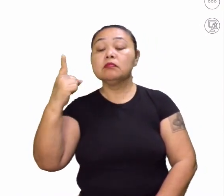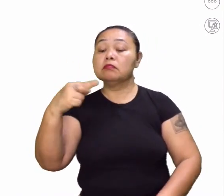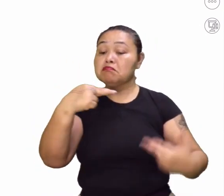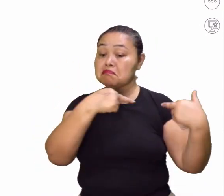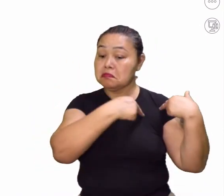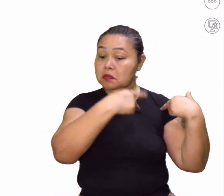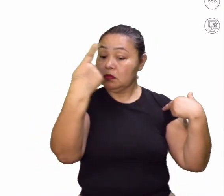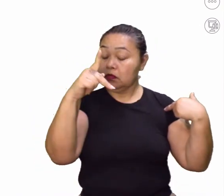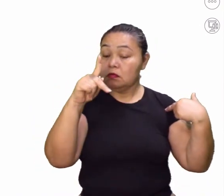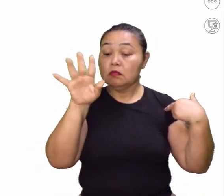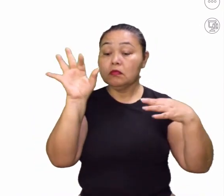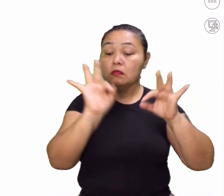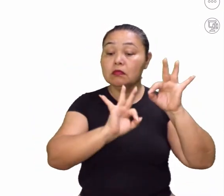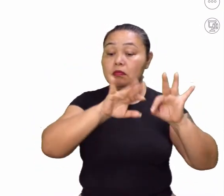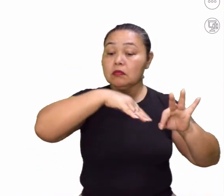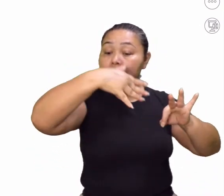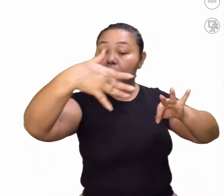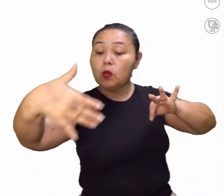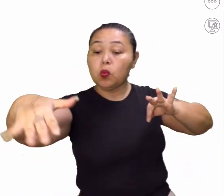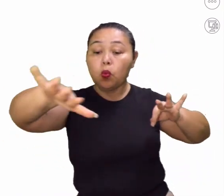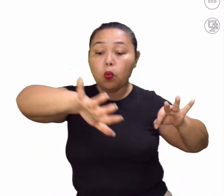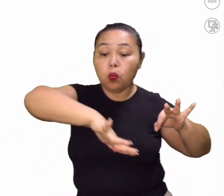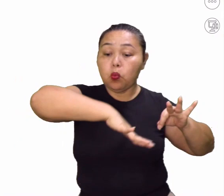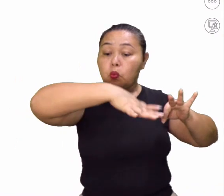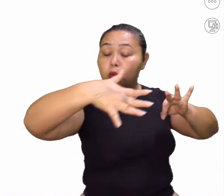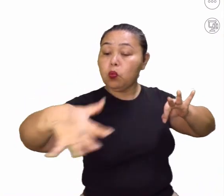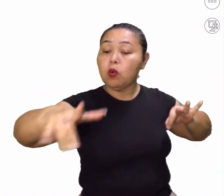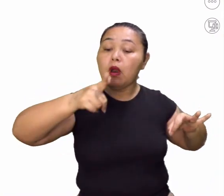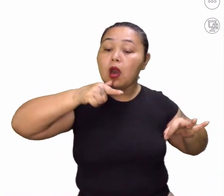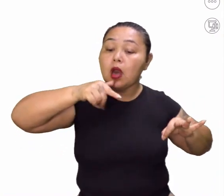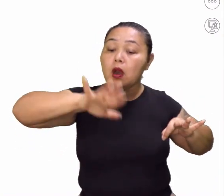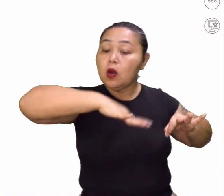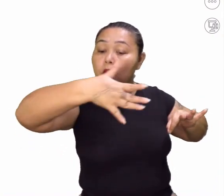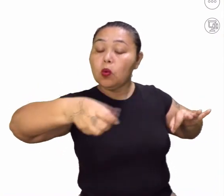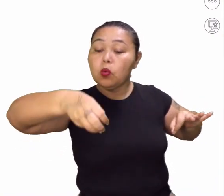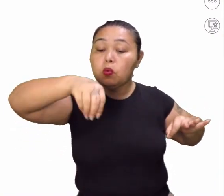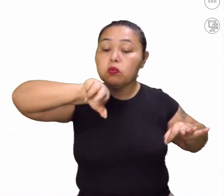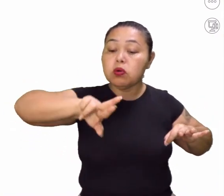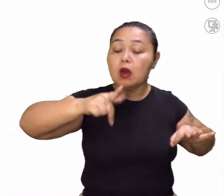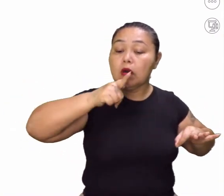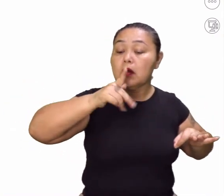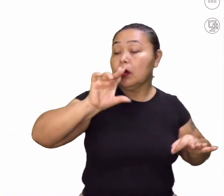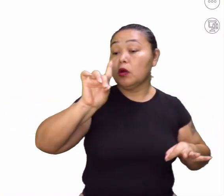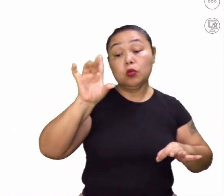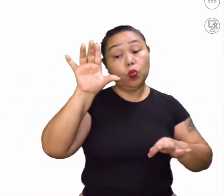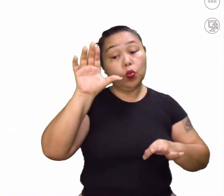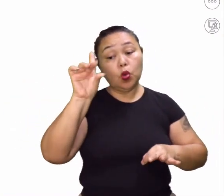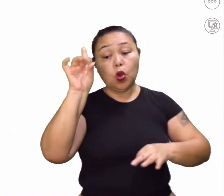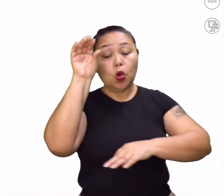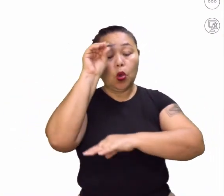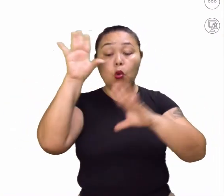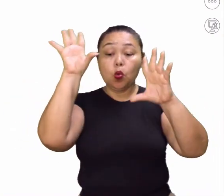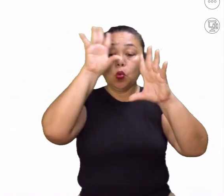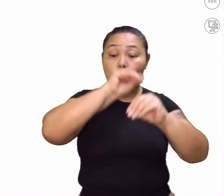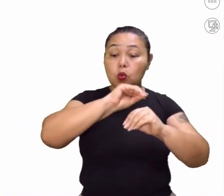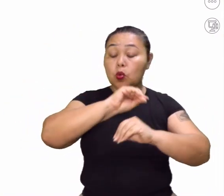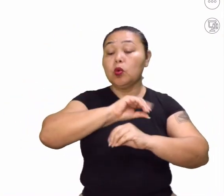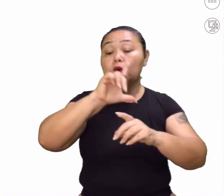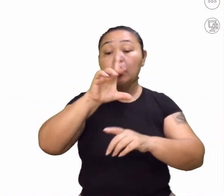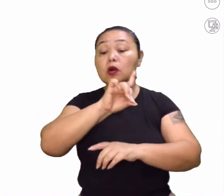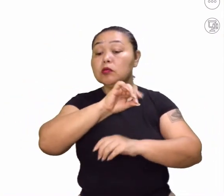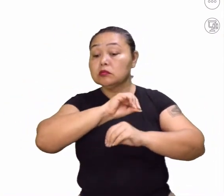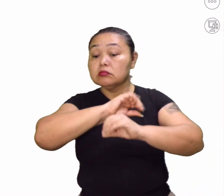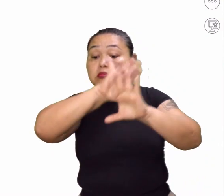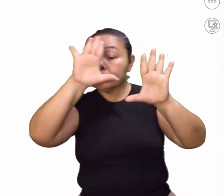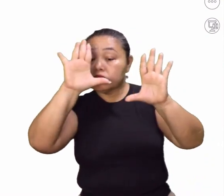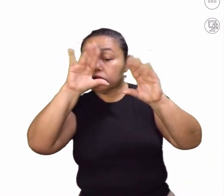responsável pela formação dessas correntes marítimas. Influencia, né? Na não navegação. só no dia e noite. Quando a gente fala, a gente logo associa dia e